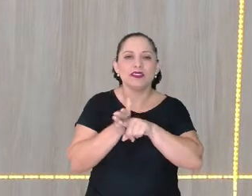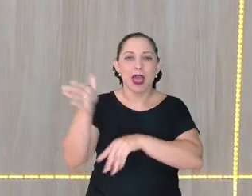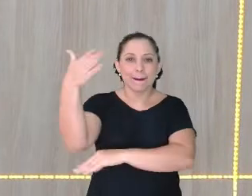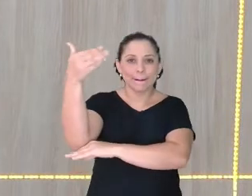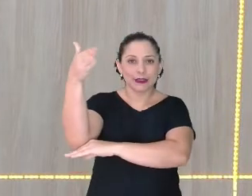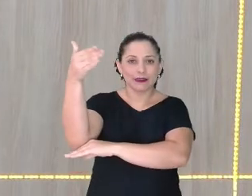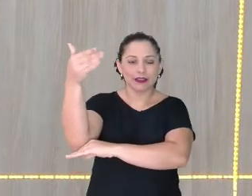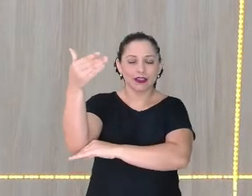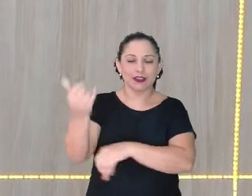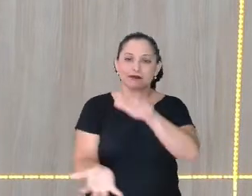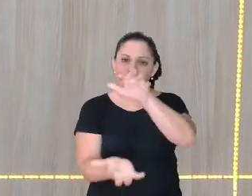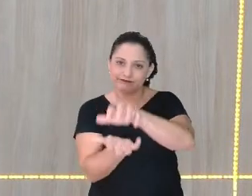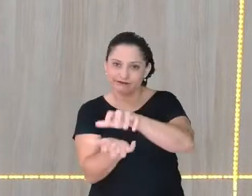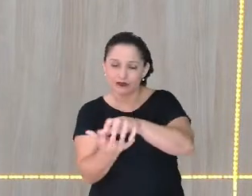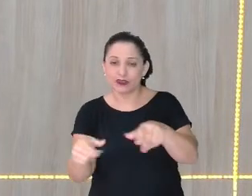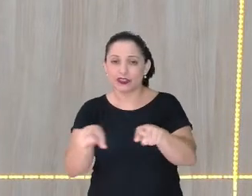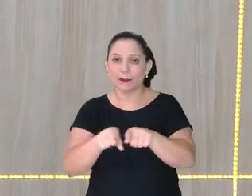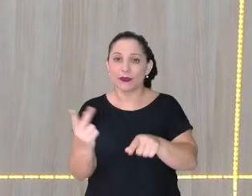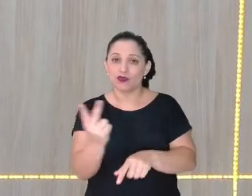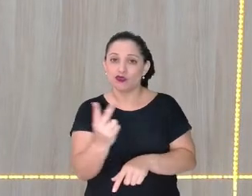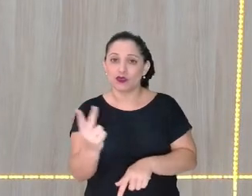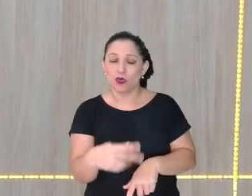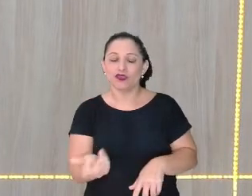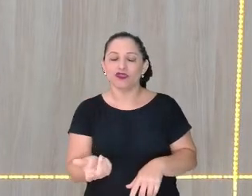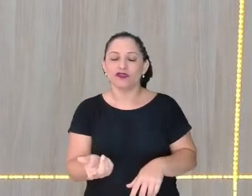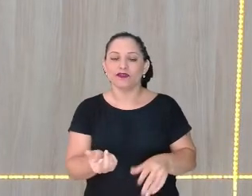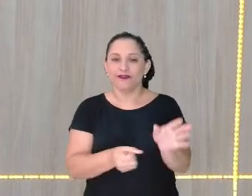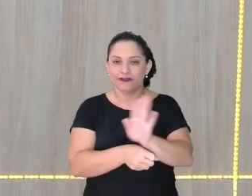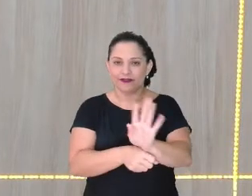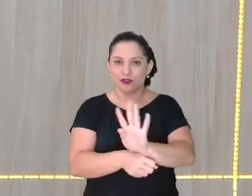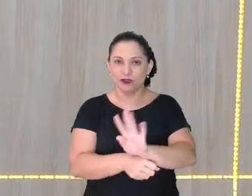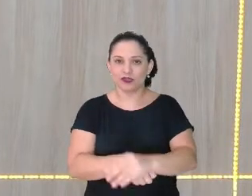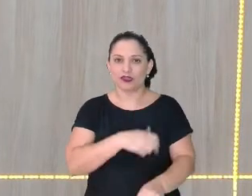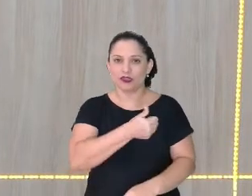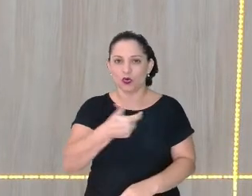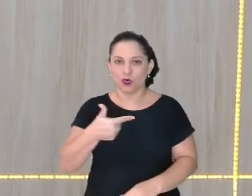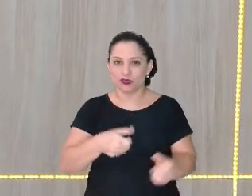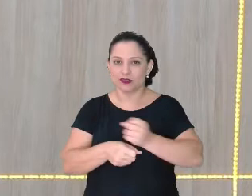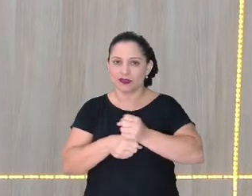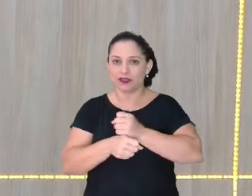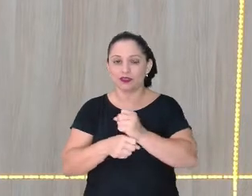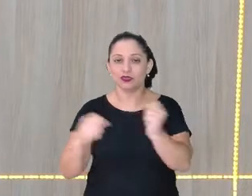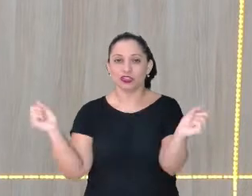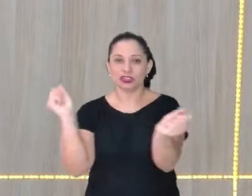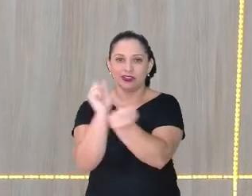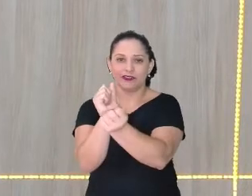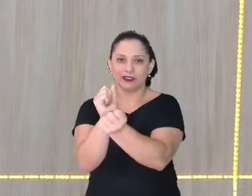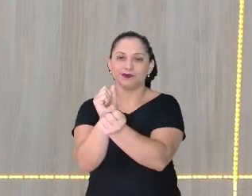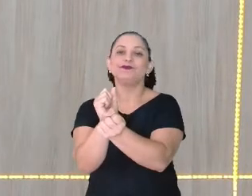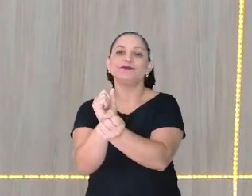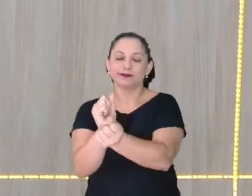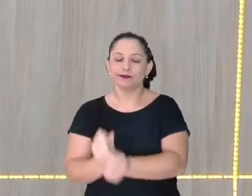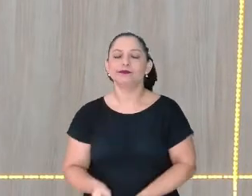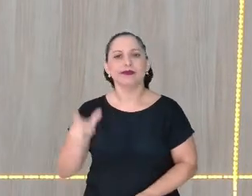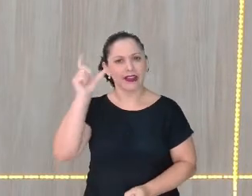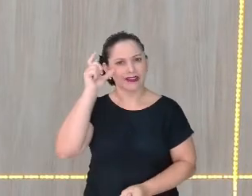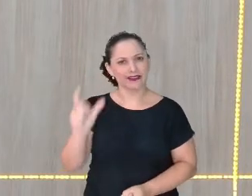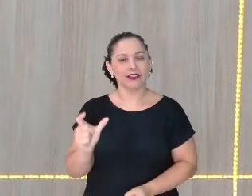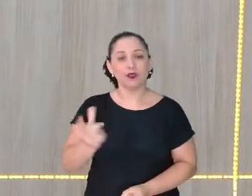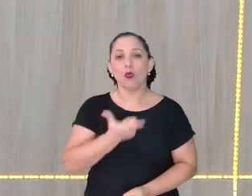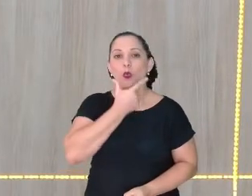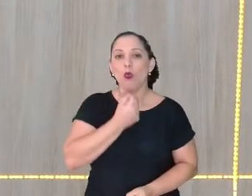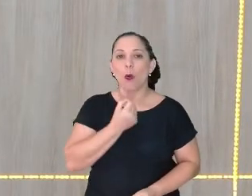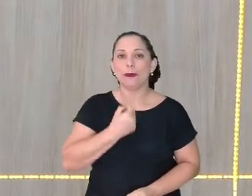uma olhada nesses 2 filmes que eu já citei para vocês. 12 anos de escravidão. 12 anos de escravidão, não é isso? Pronto. Muito interessante porque o cara era um